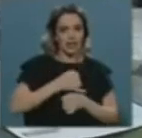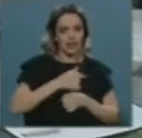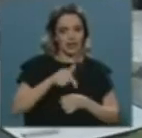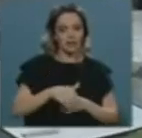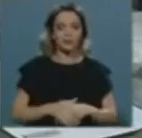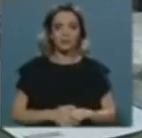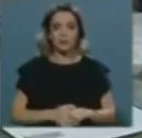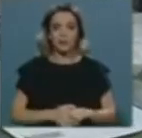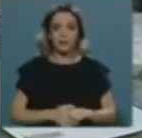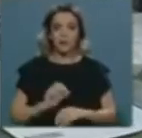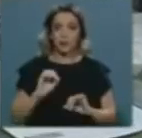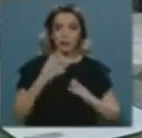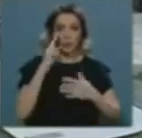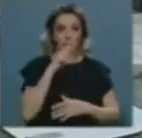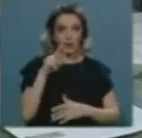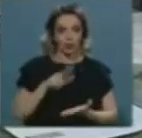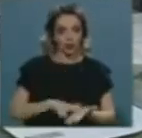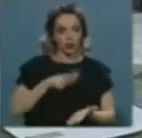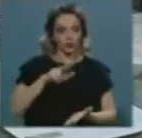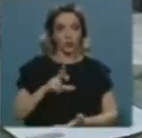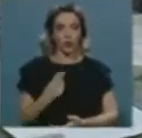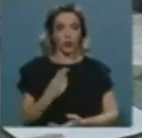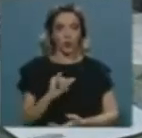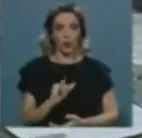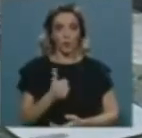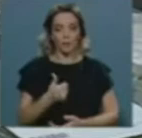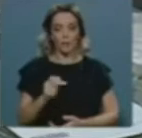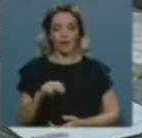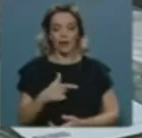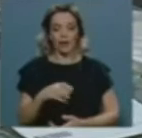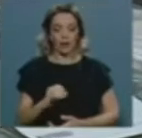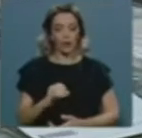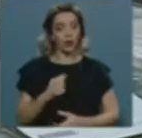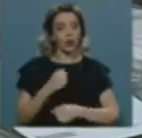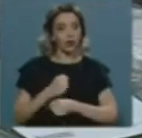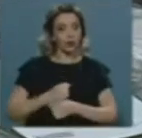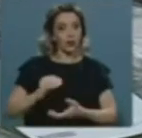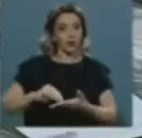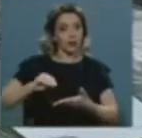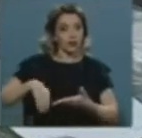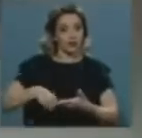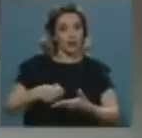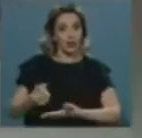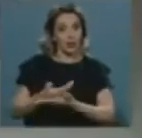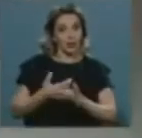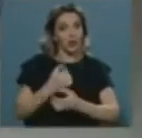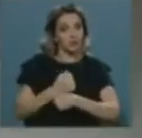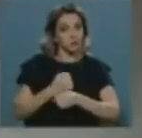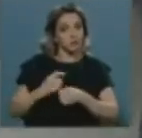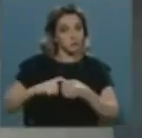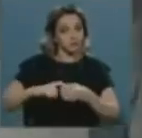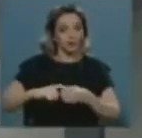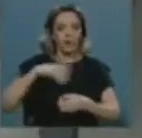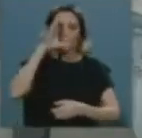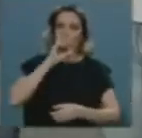É a primeira visita oficial de Rui Barreto ao Porto Santo enquanto secretário da Economia. O governante